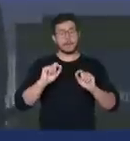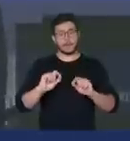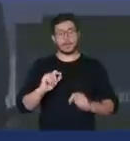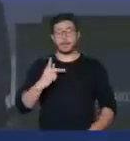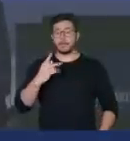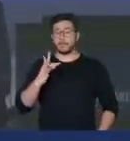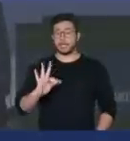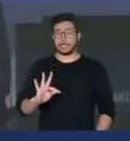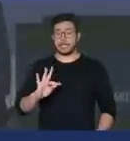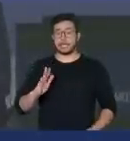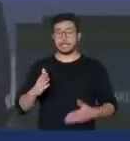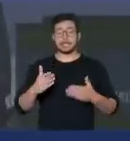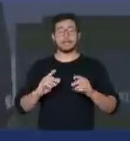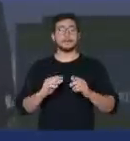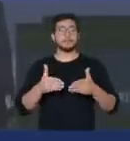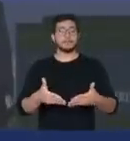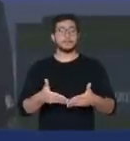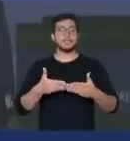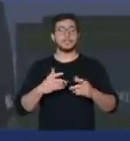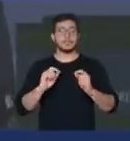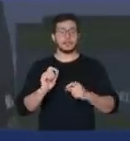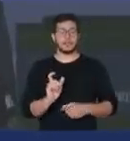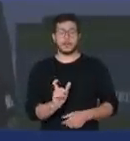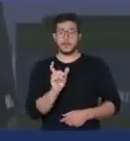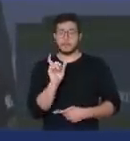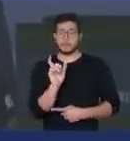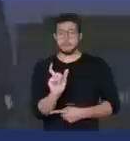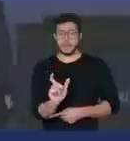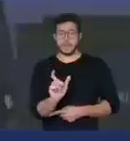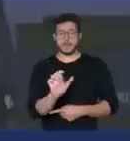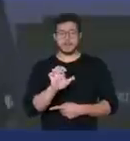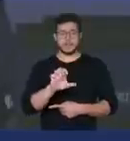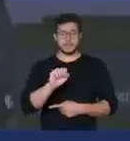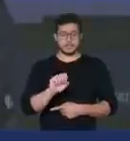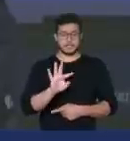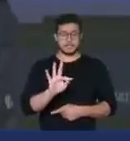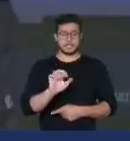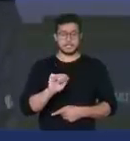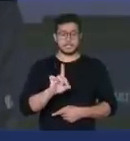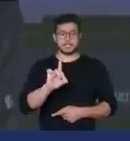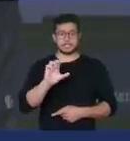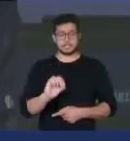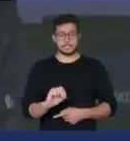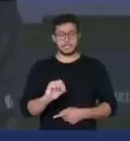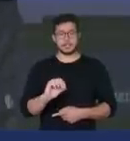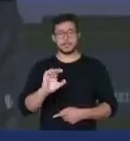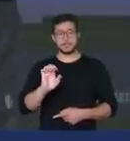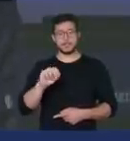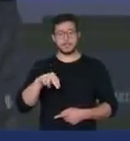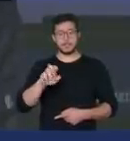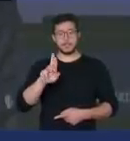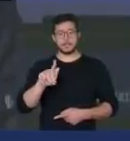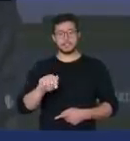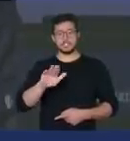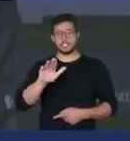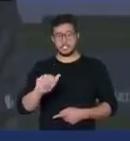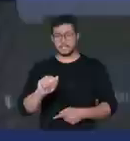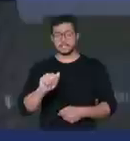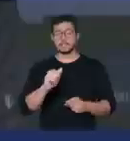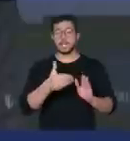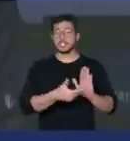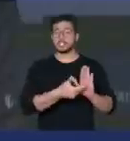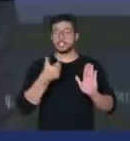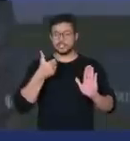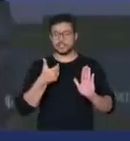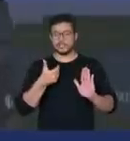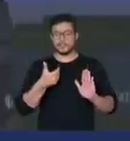pelo PT, que sugeria justamente a votação em separado do trecho estado de emergência,